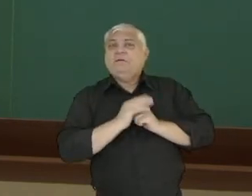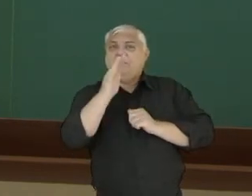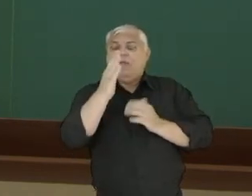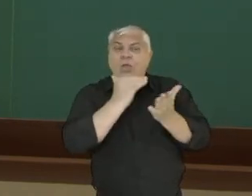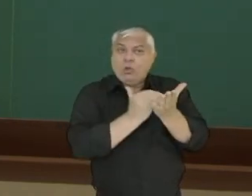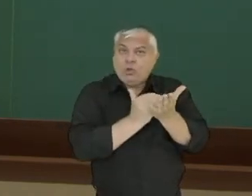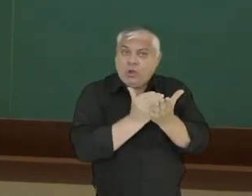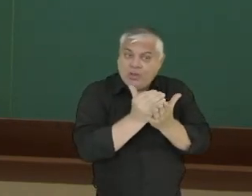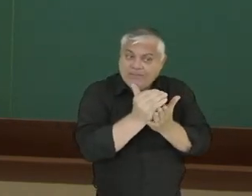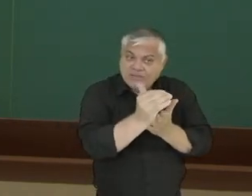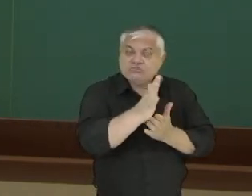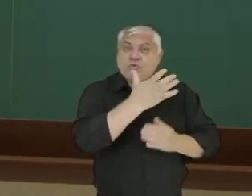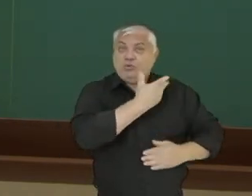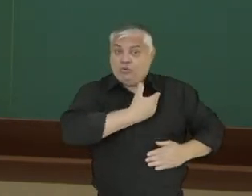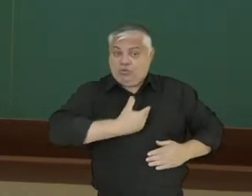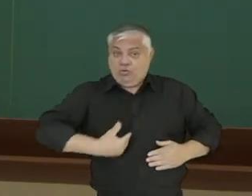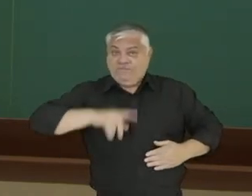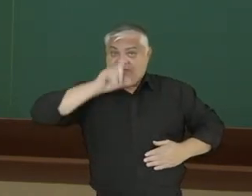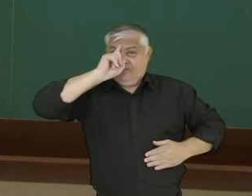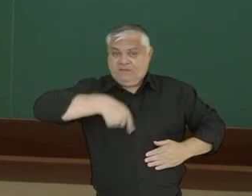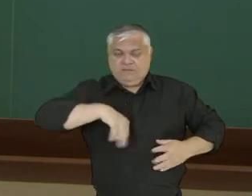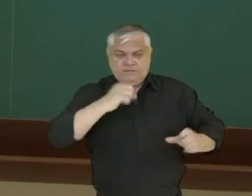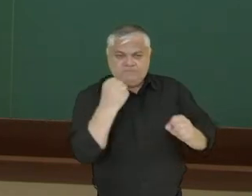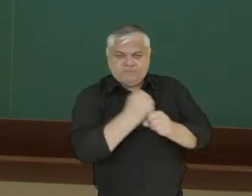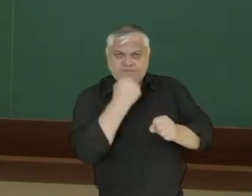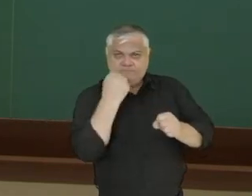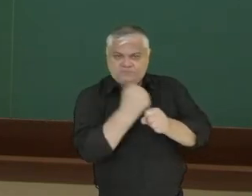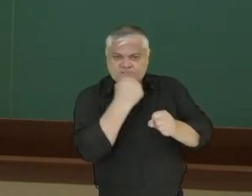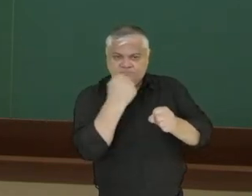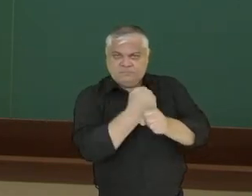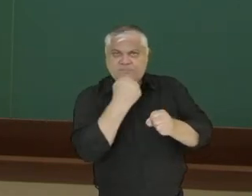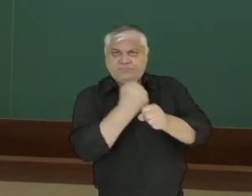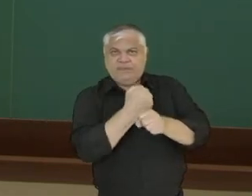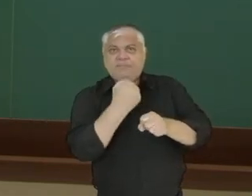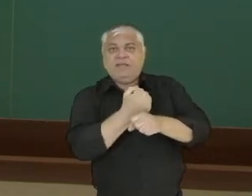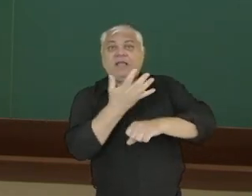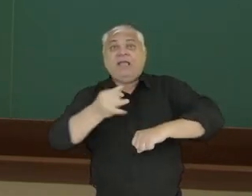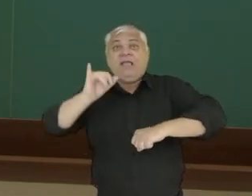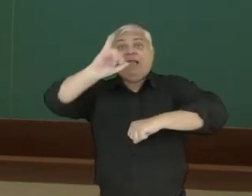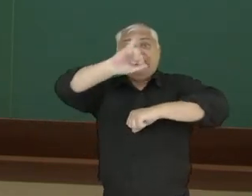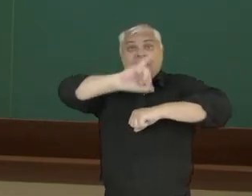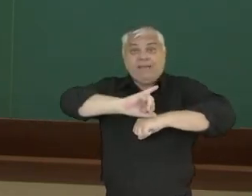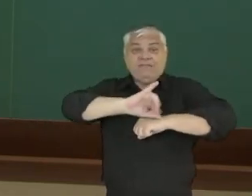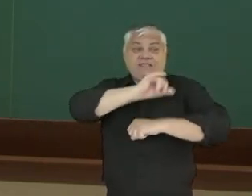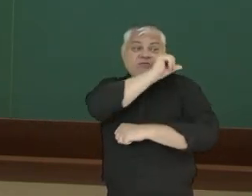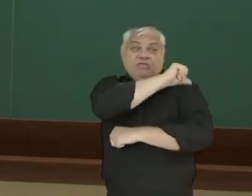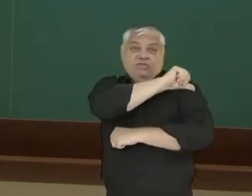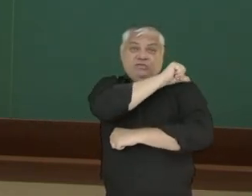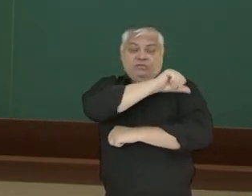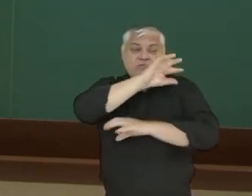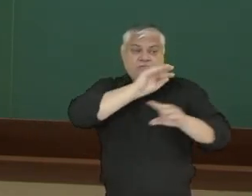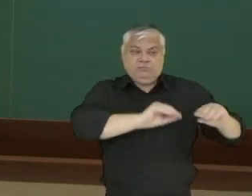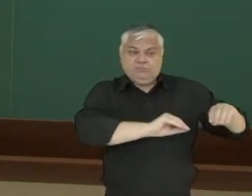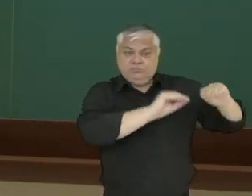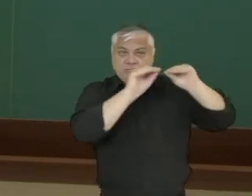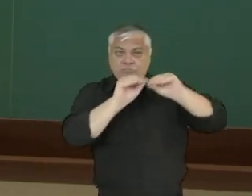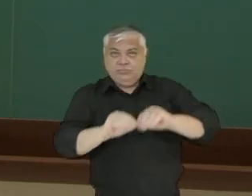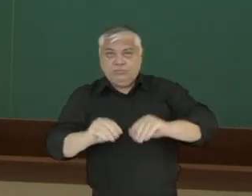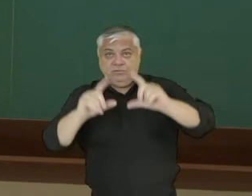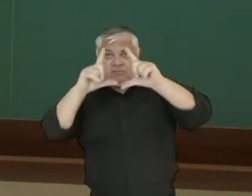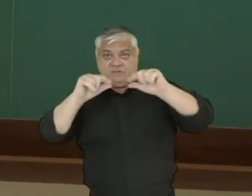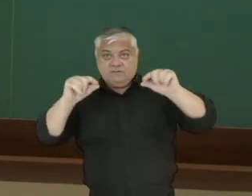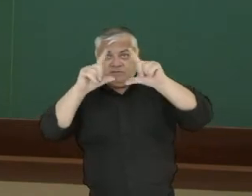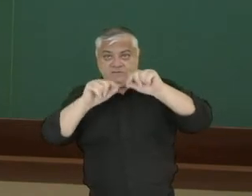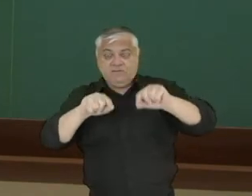de uma medida governamental, foi-se transferida a capital do Brasil, do Rio de Janeiro, para o Distrito Federal